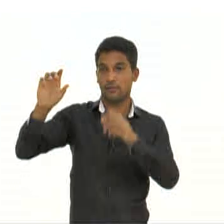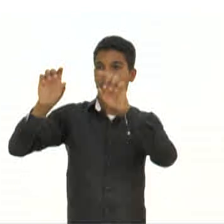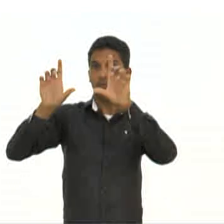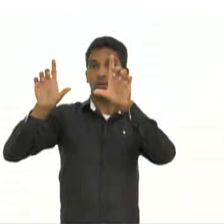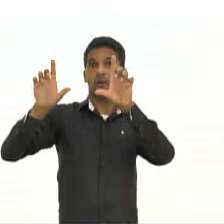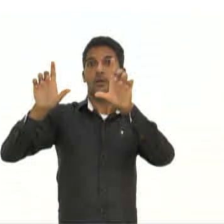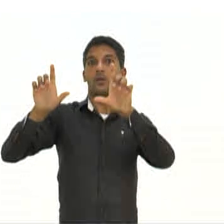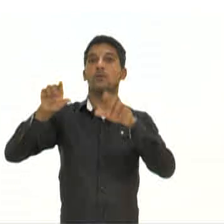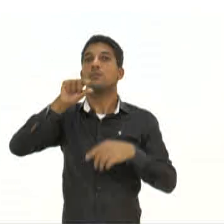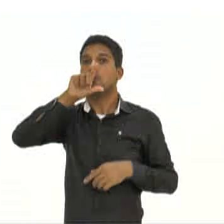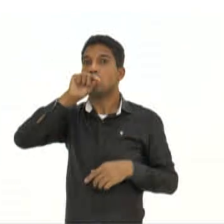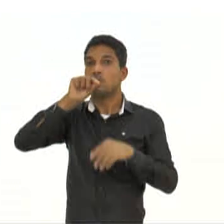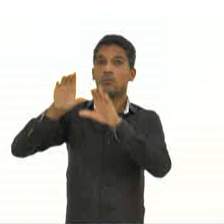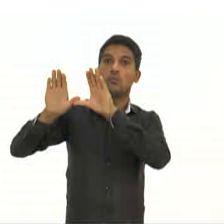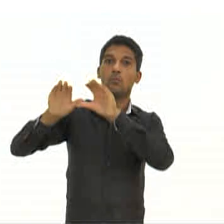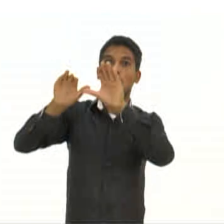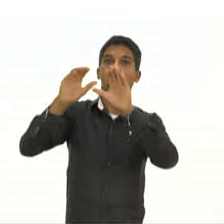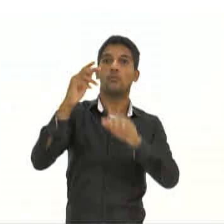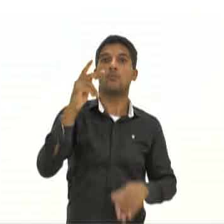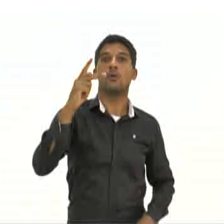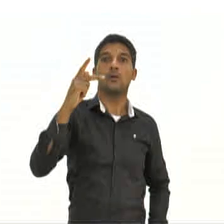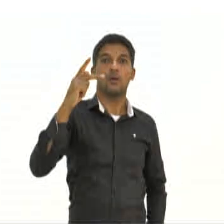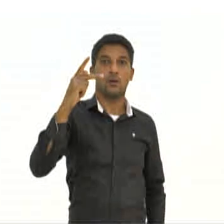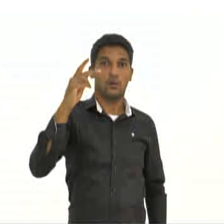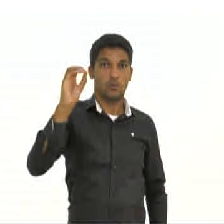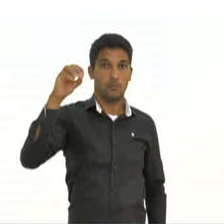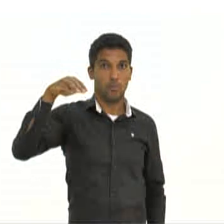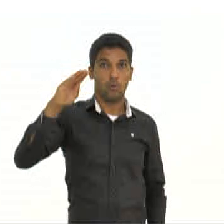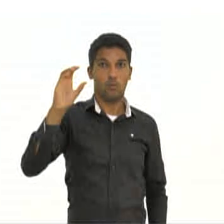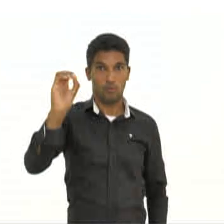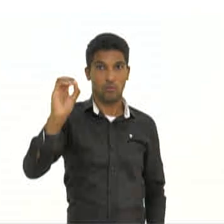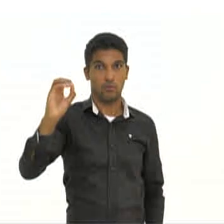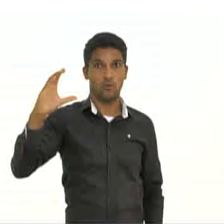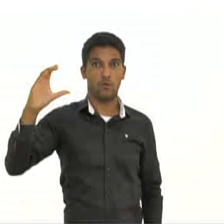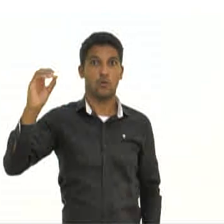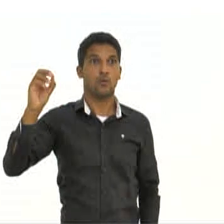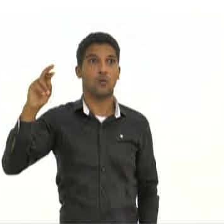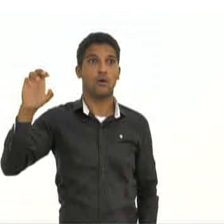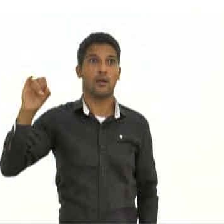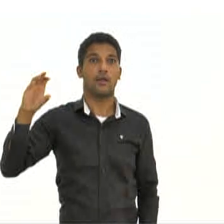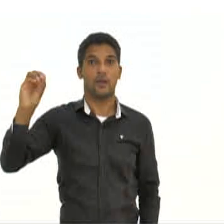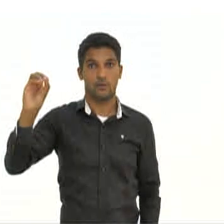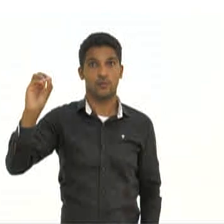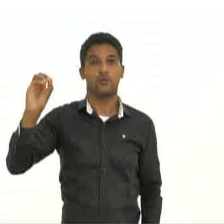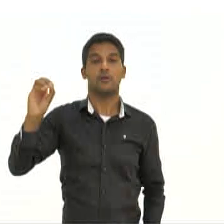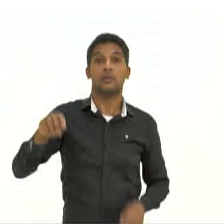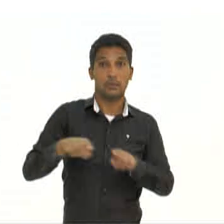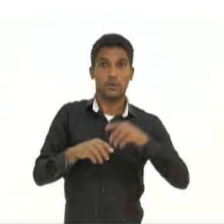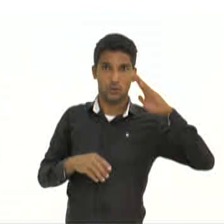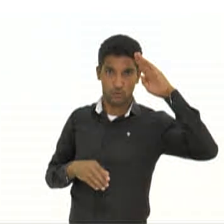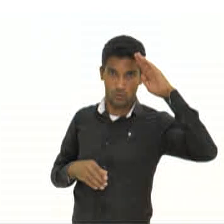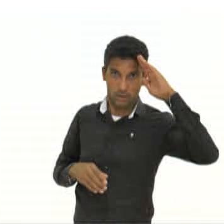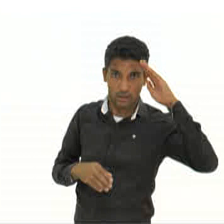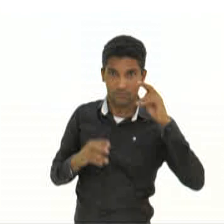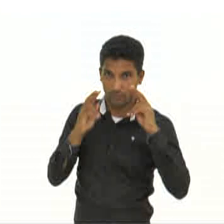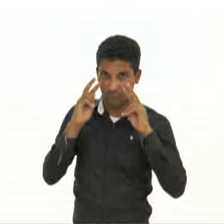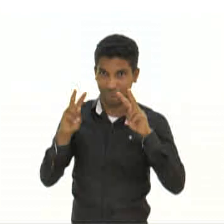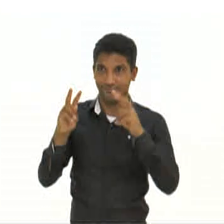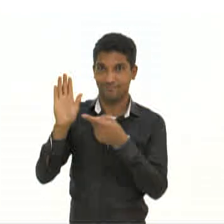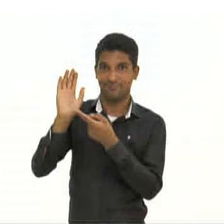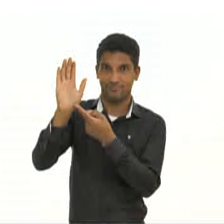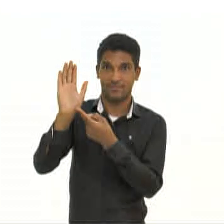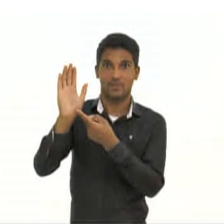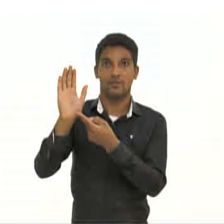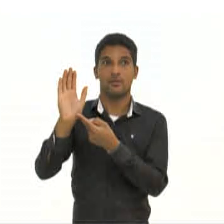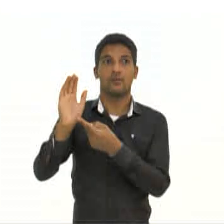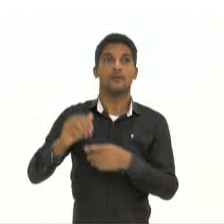de um pombo-correio e alguns soldados ilustrando essa ideia, né, do pombo-correio como mensageiro.